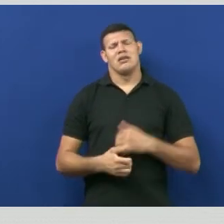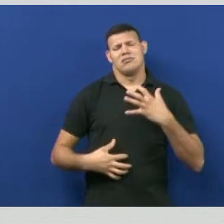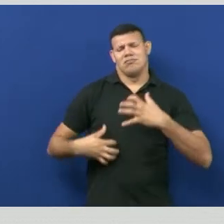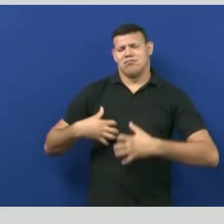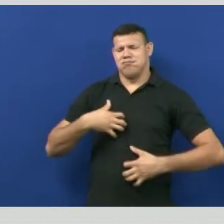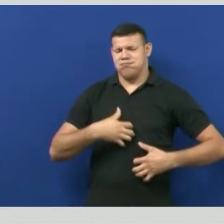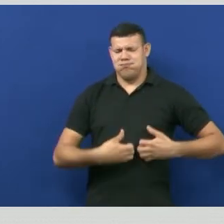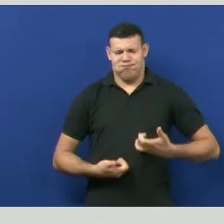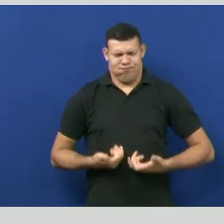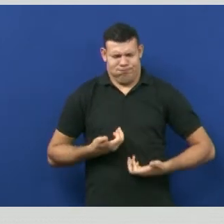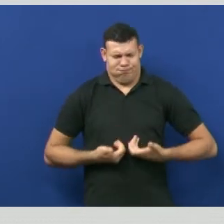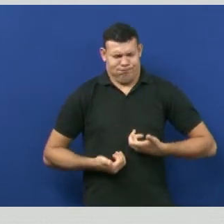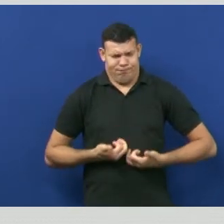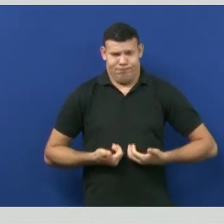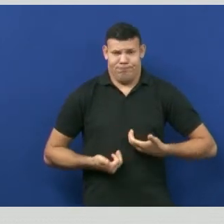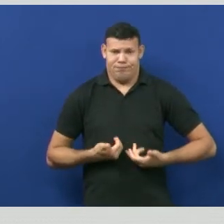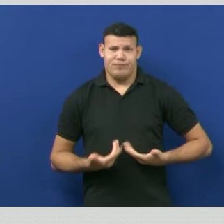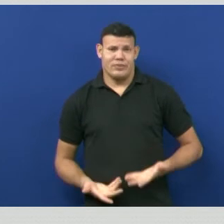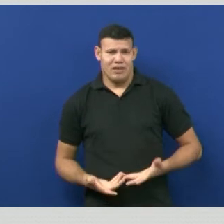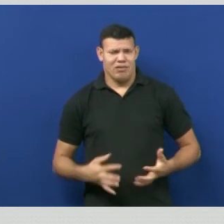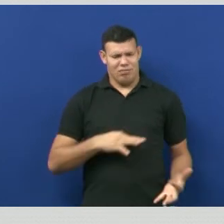mundo todo.